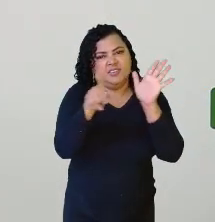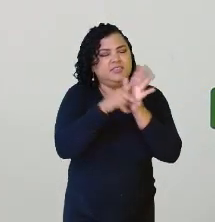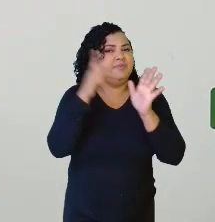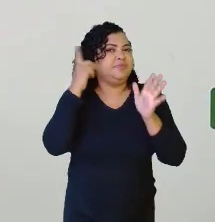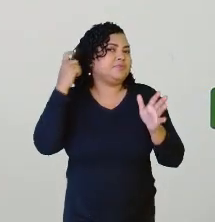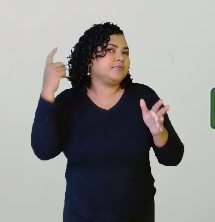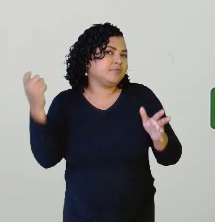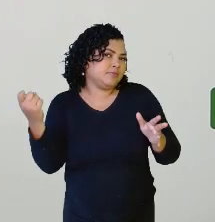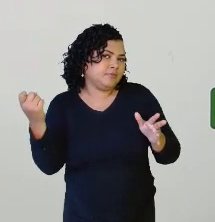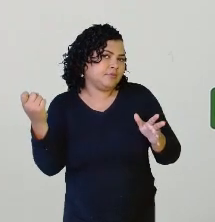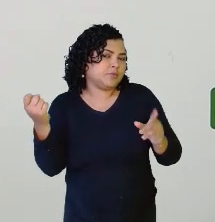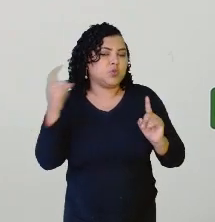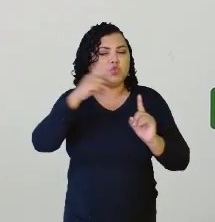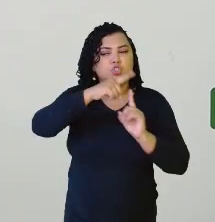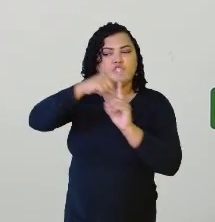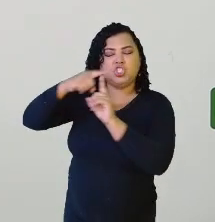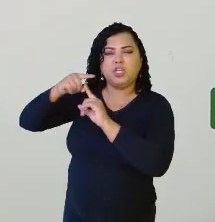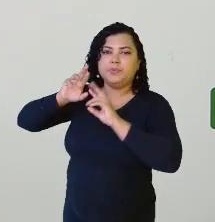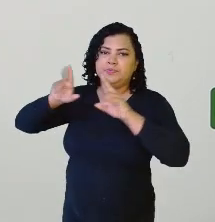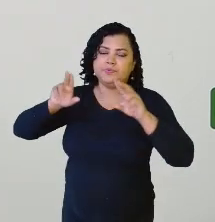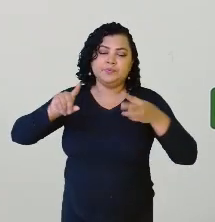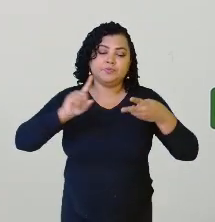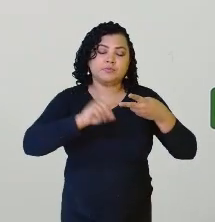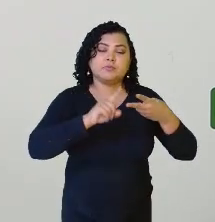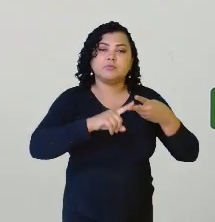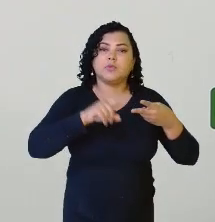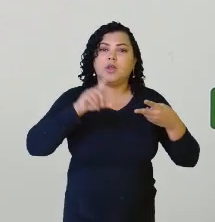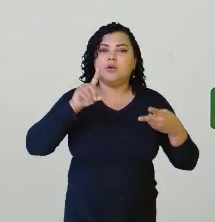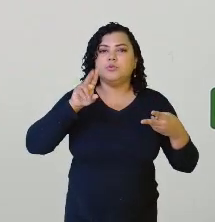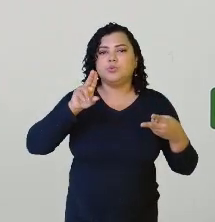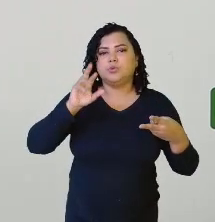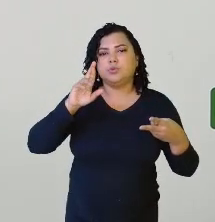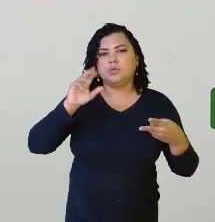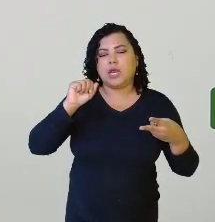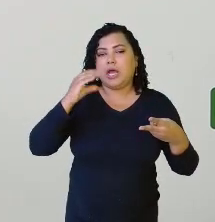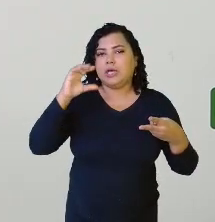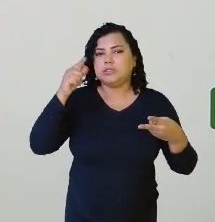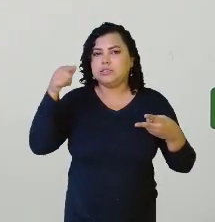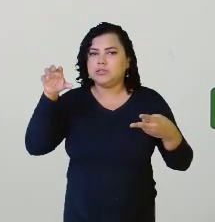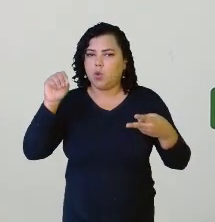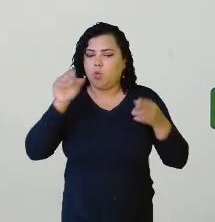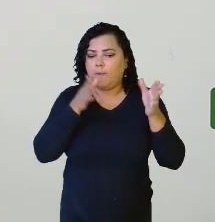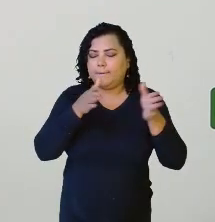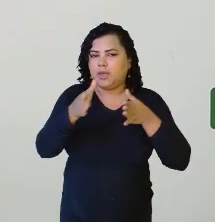que tipo de instrumento está tocando, e agora a duração. Aí, a